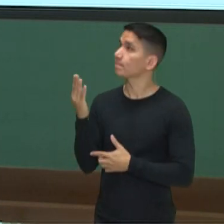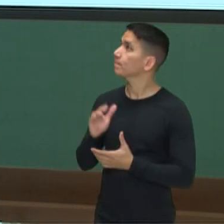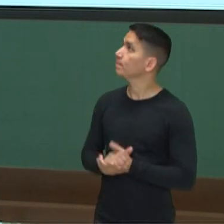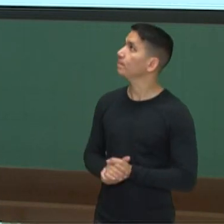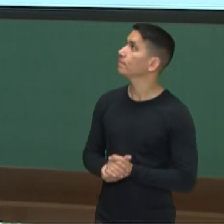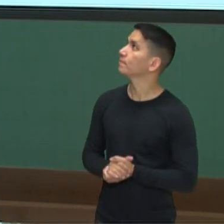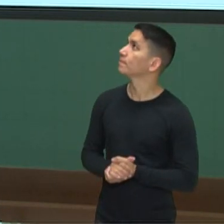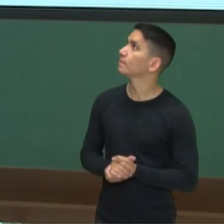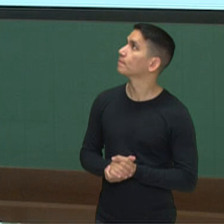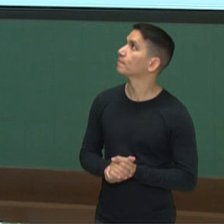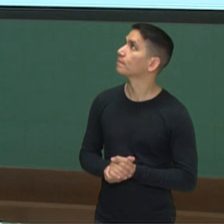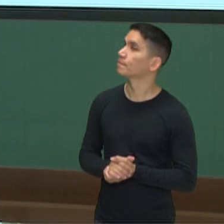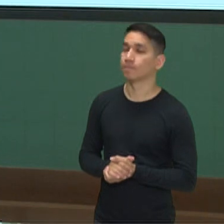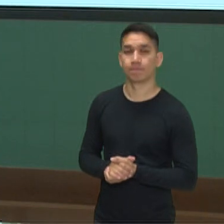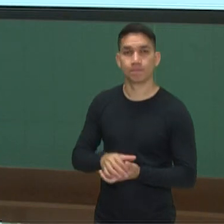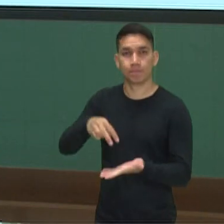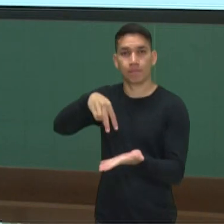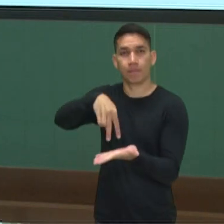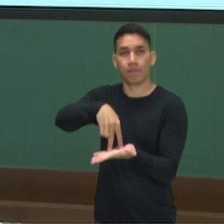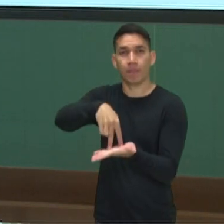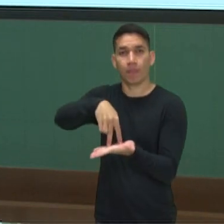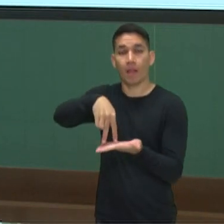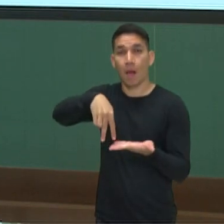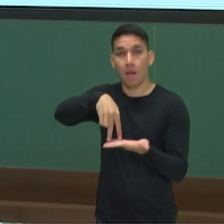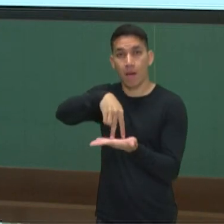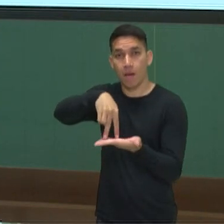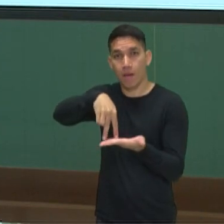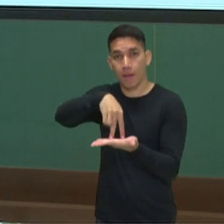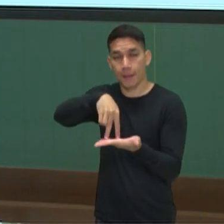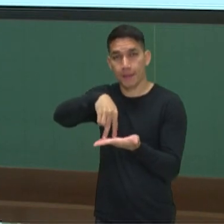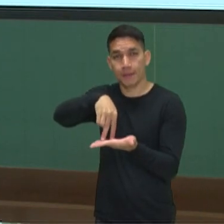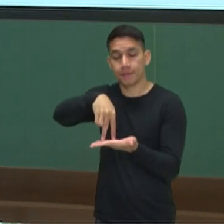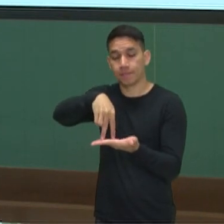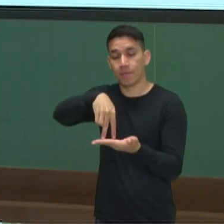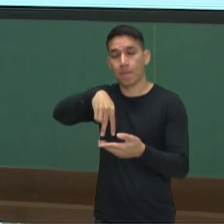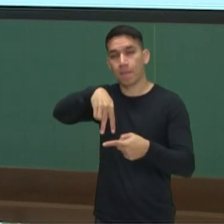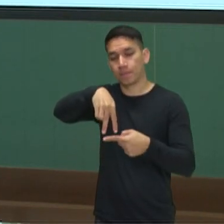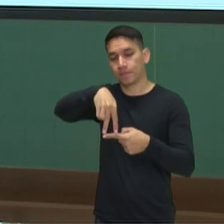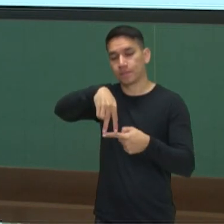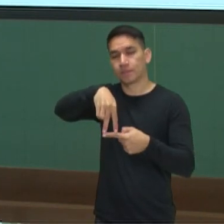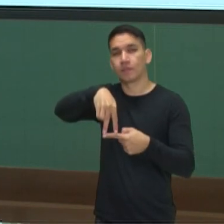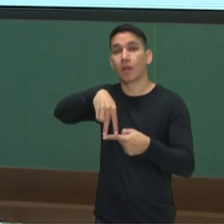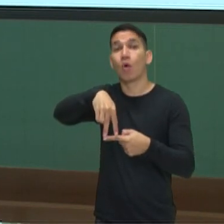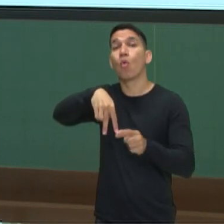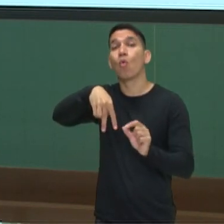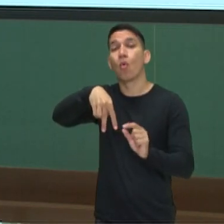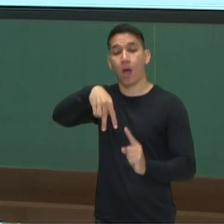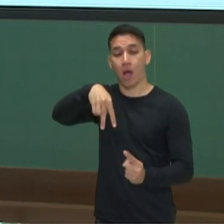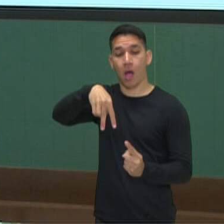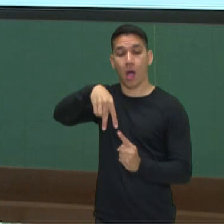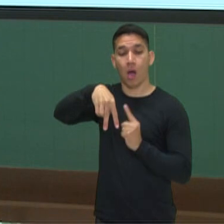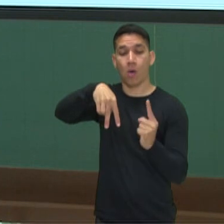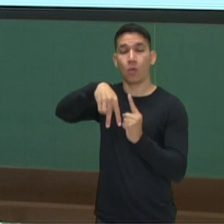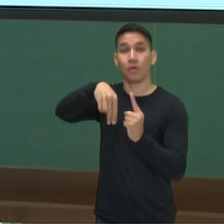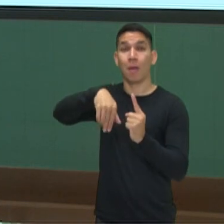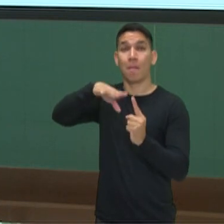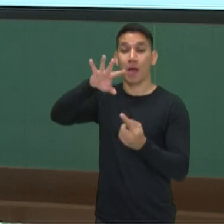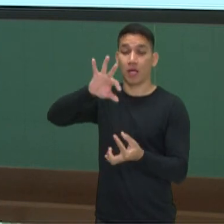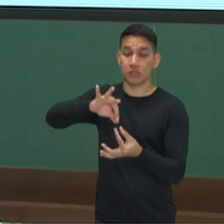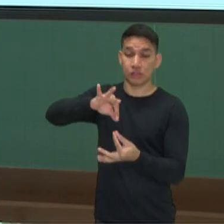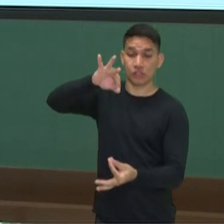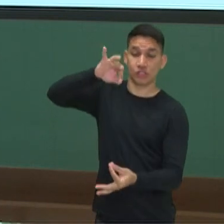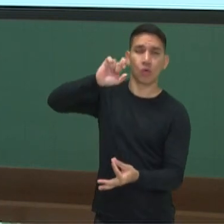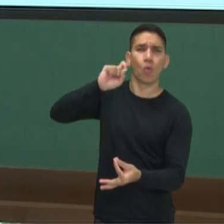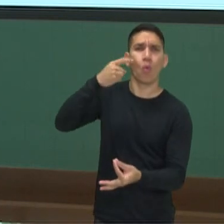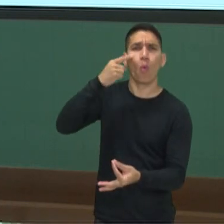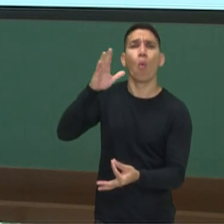aqui o nosso triângulo, a base aqui embaixo, a altura é a distância, a maior distância entre a base e o